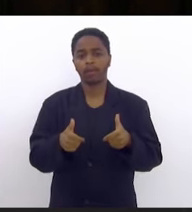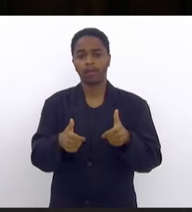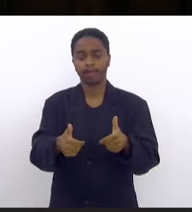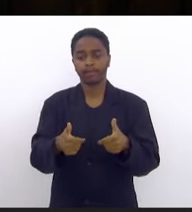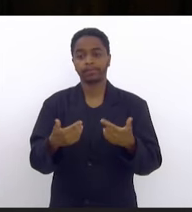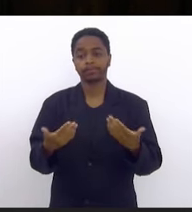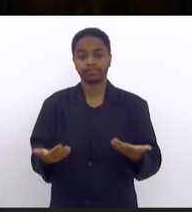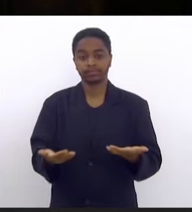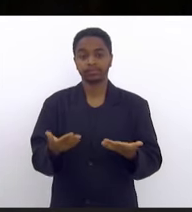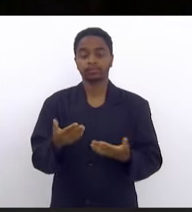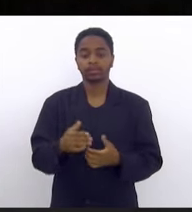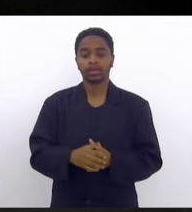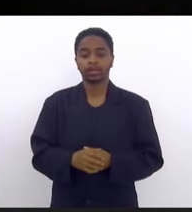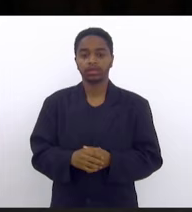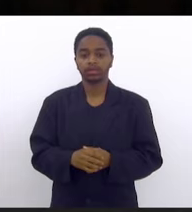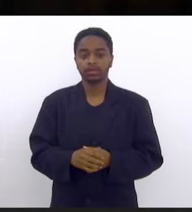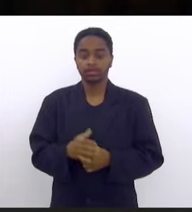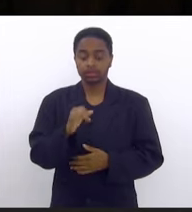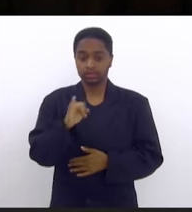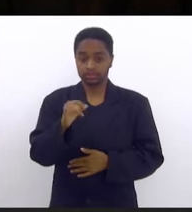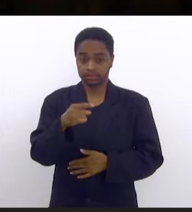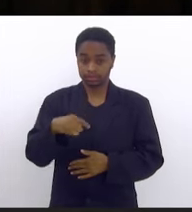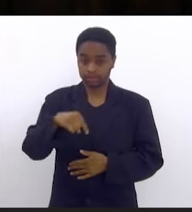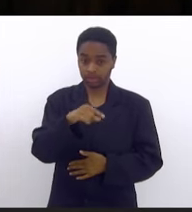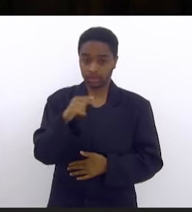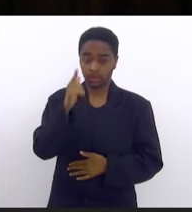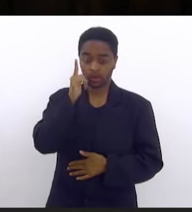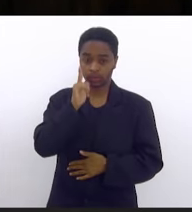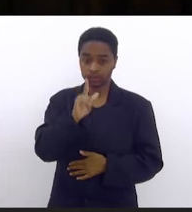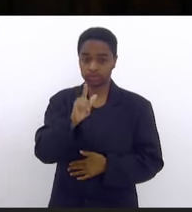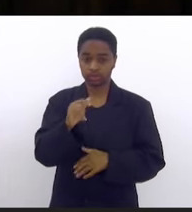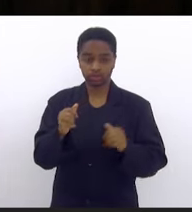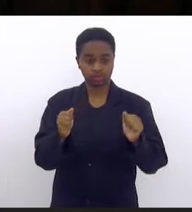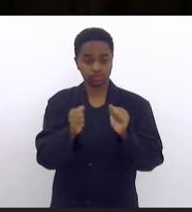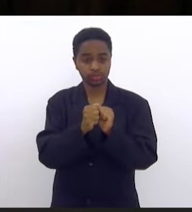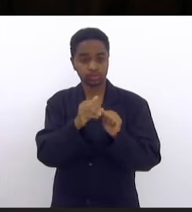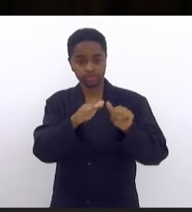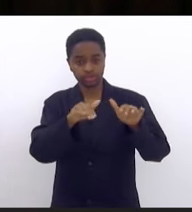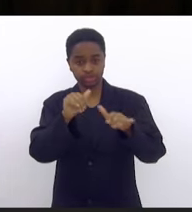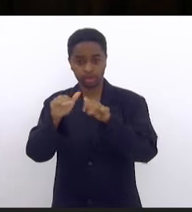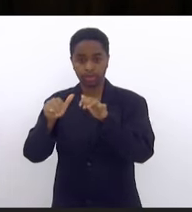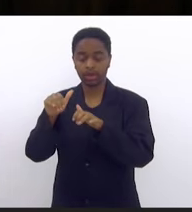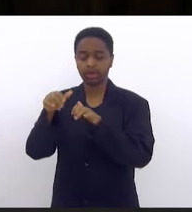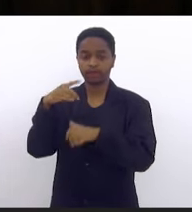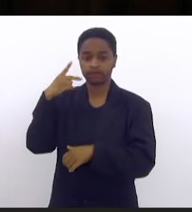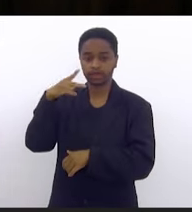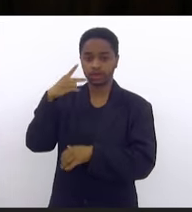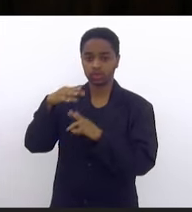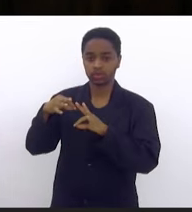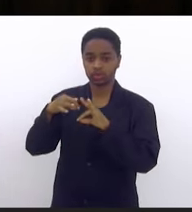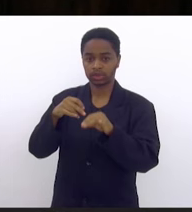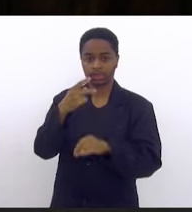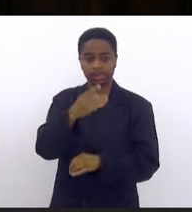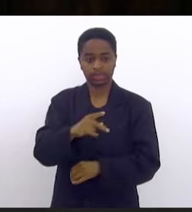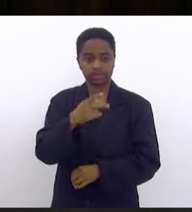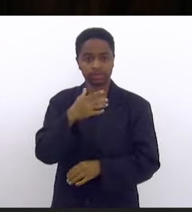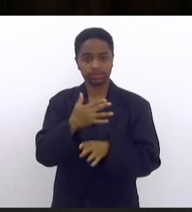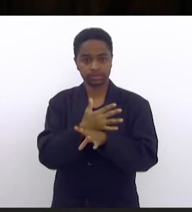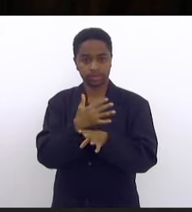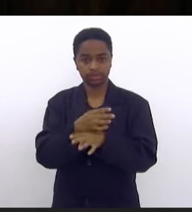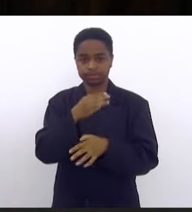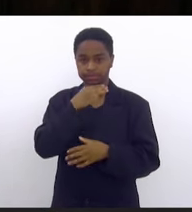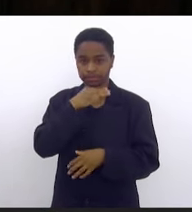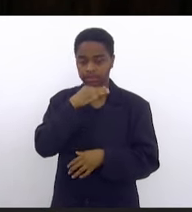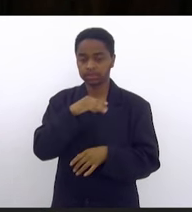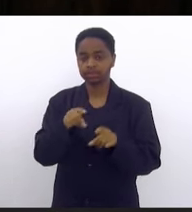E quando o senhor reúne aqui os vereadores de Mangaratiba e traz aqui a